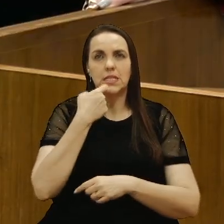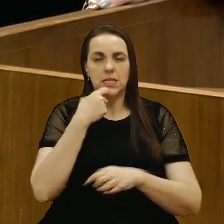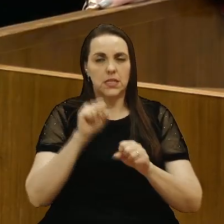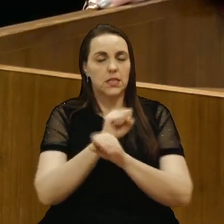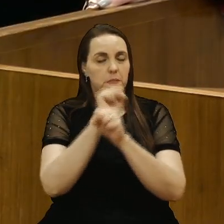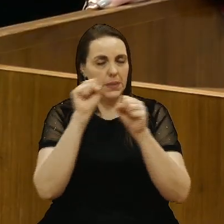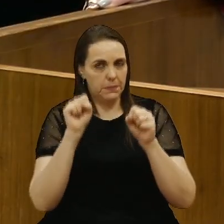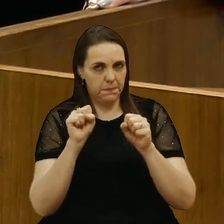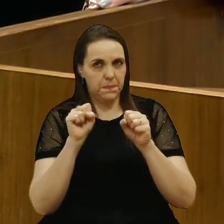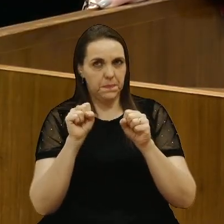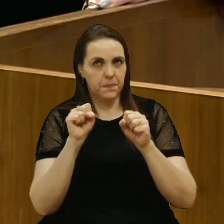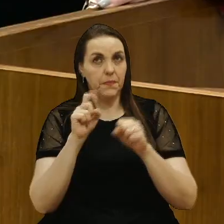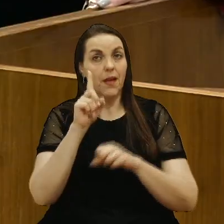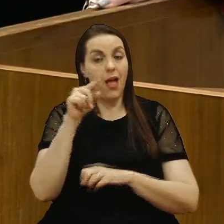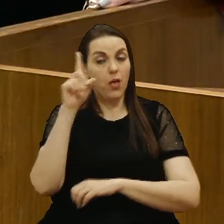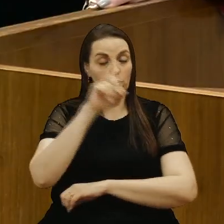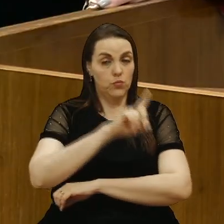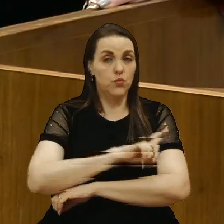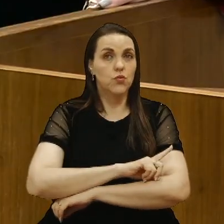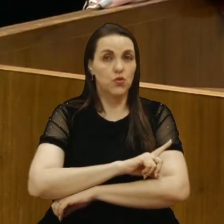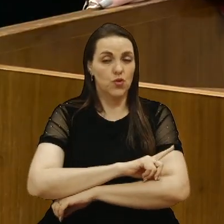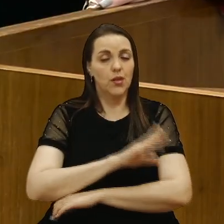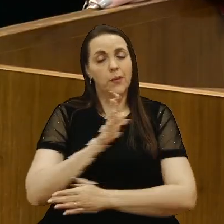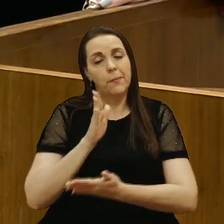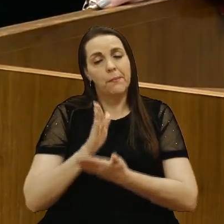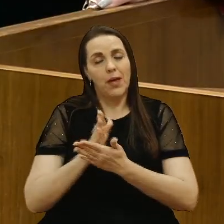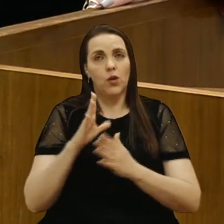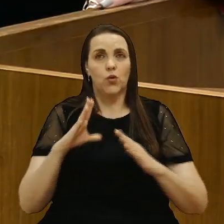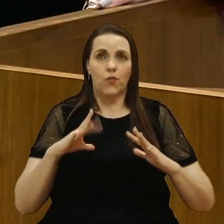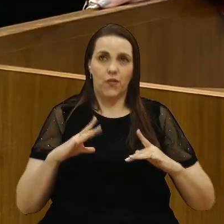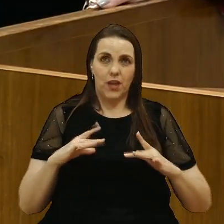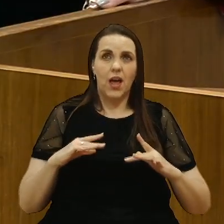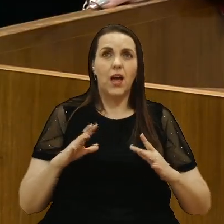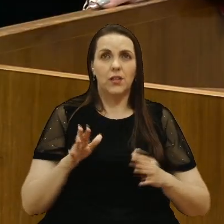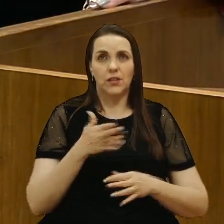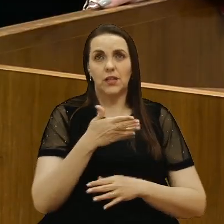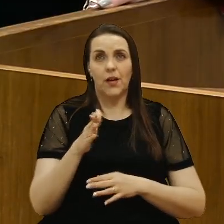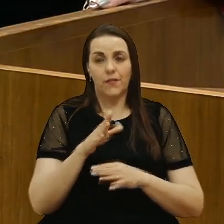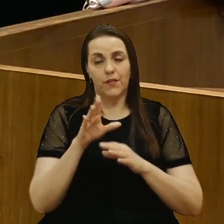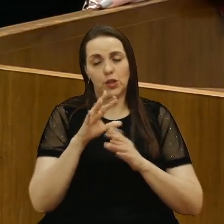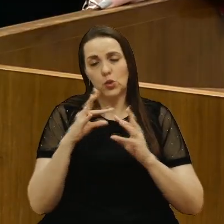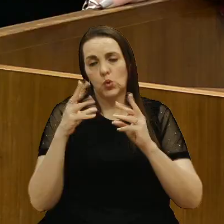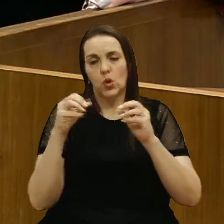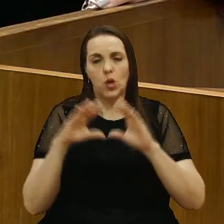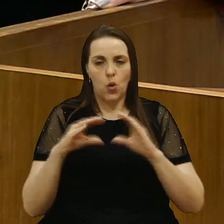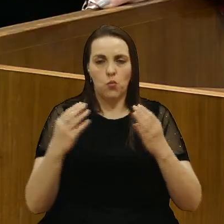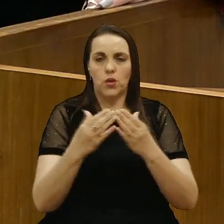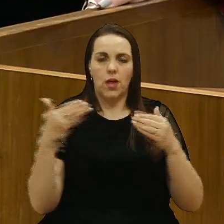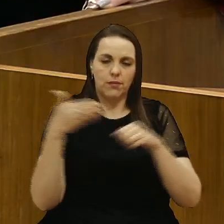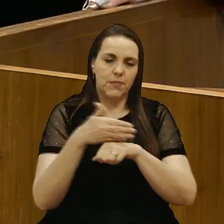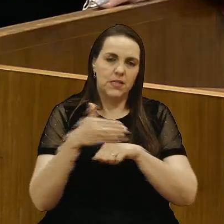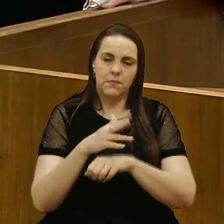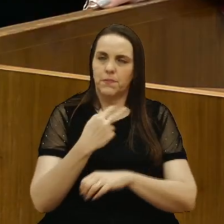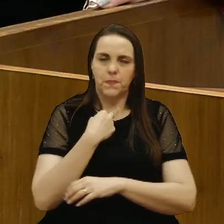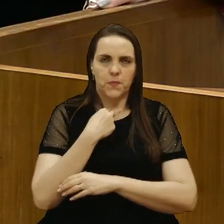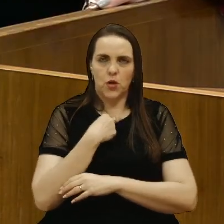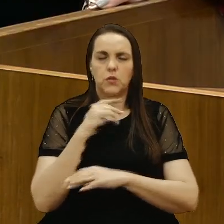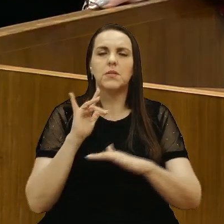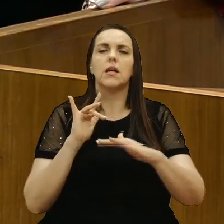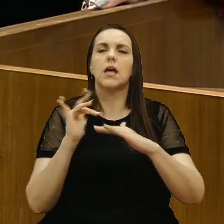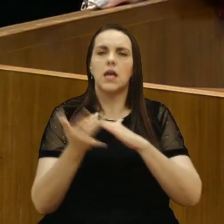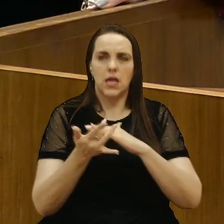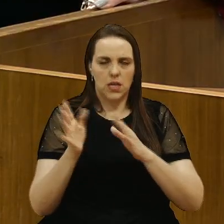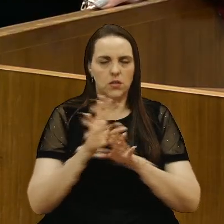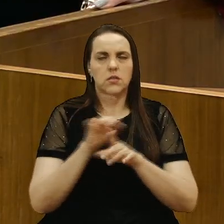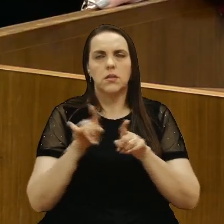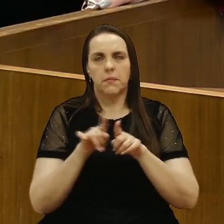manhã. É uma data no meio de um feriado, talvez nem toda a comunidade possa participar, mas ficará nas redes, e é